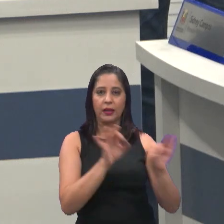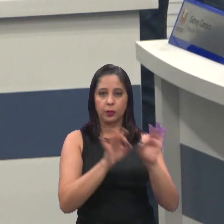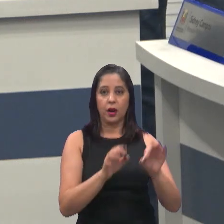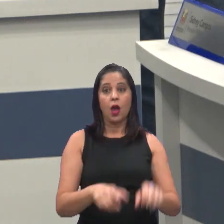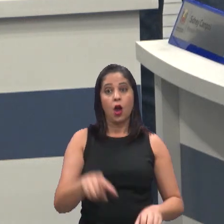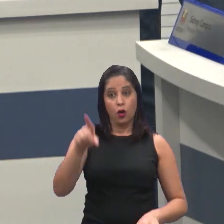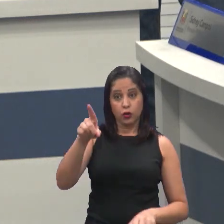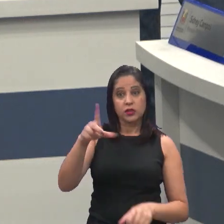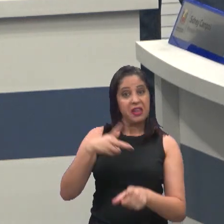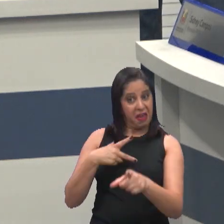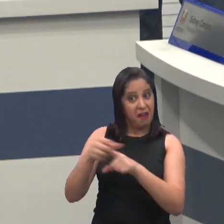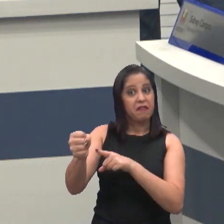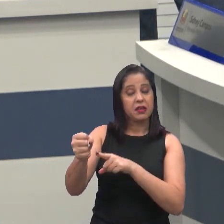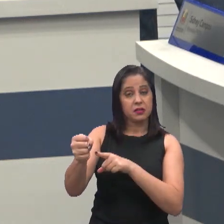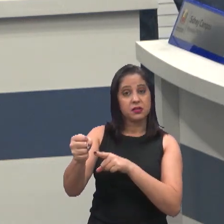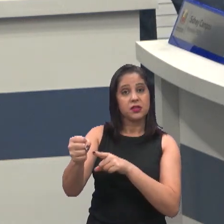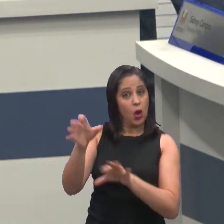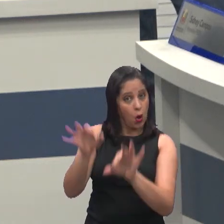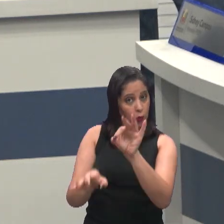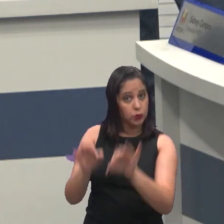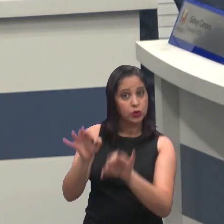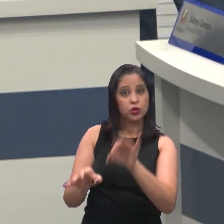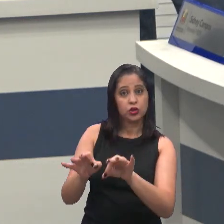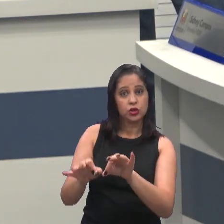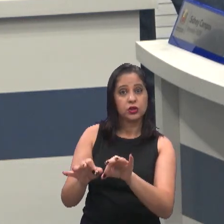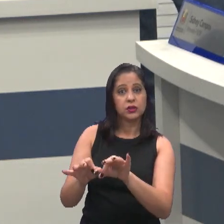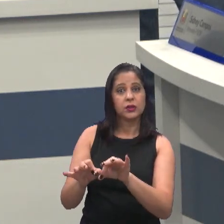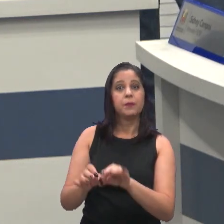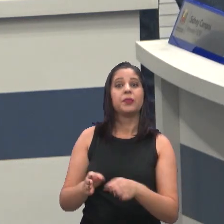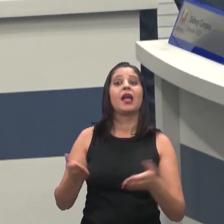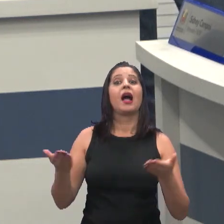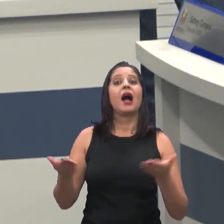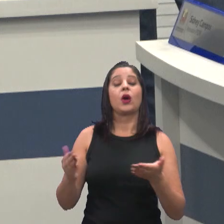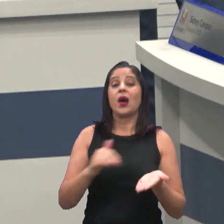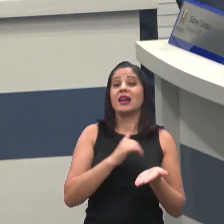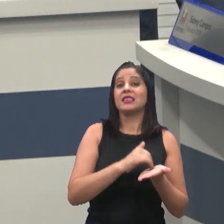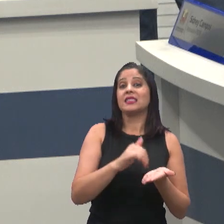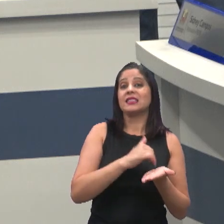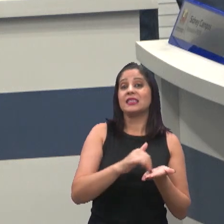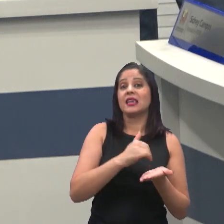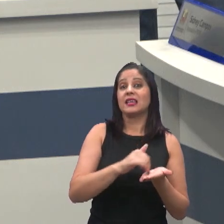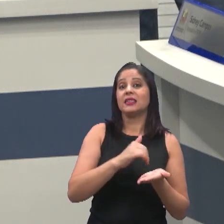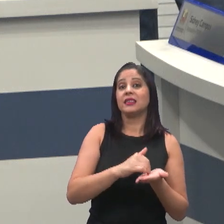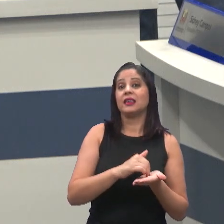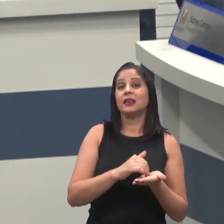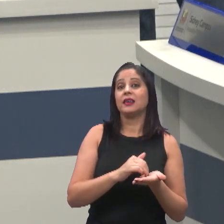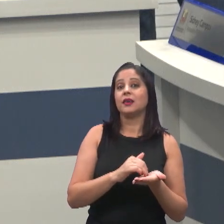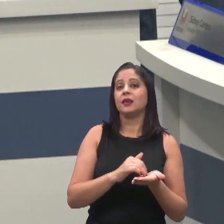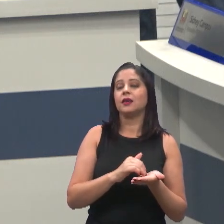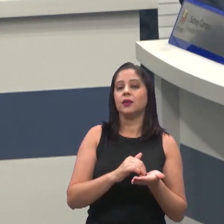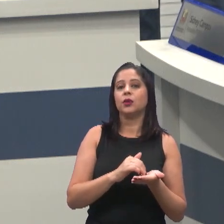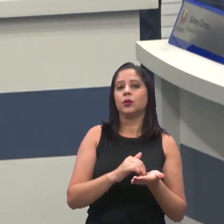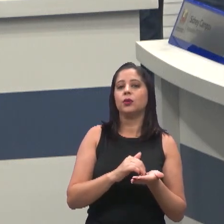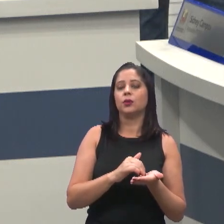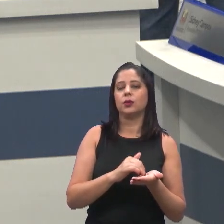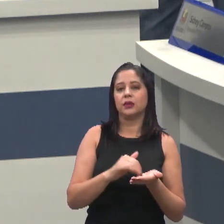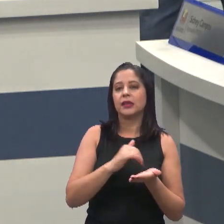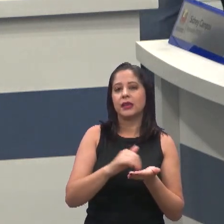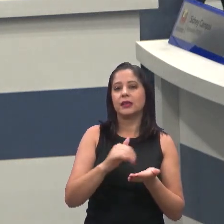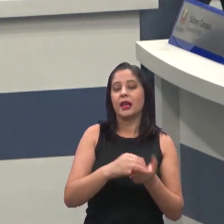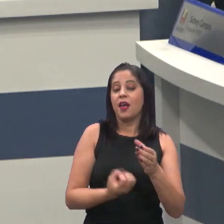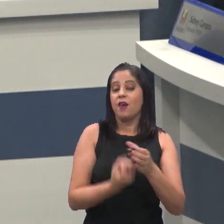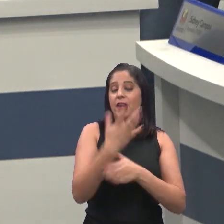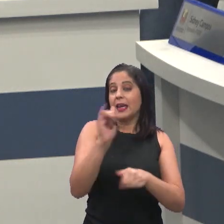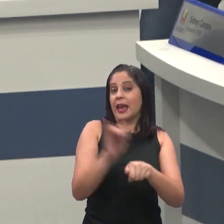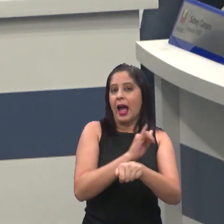sua região, agora com a Secretaria, tem que definir, inclusive, a estratégia junto com a Prefeitura para que sejam os